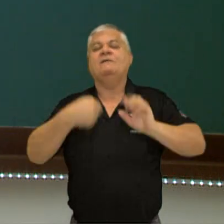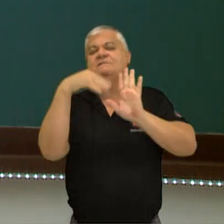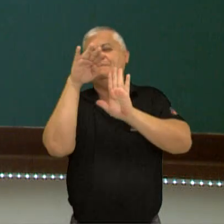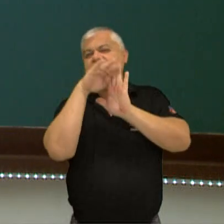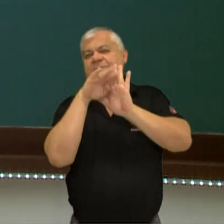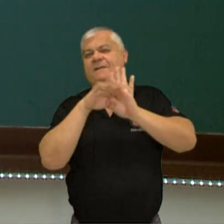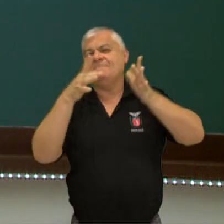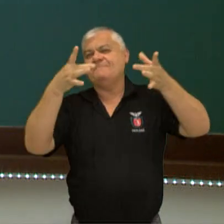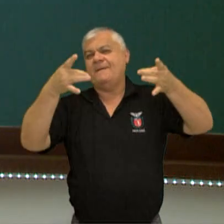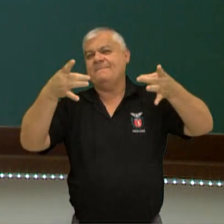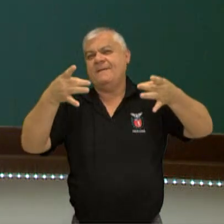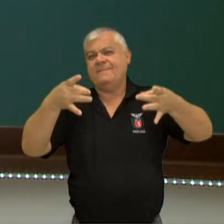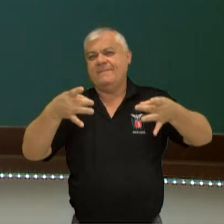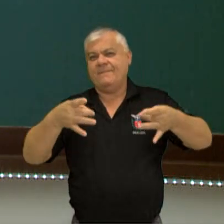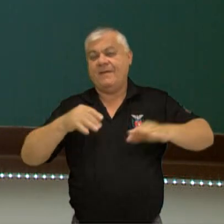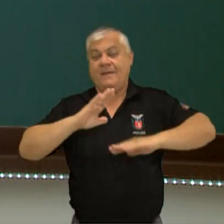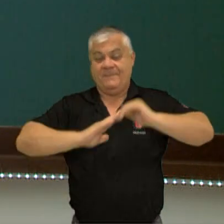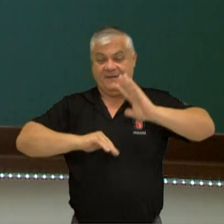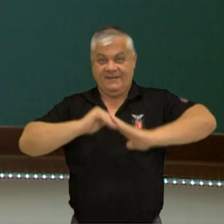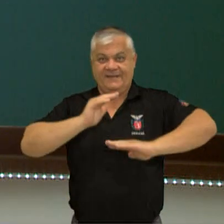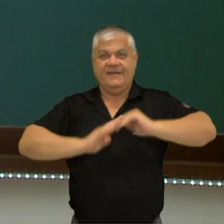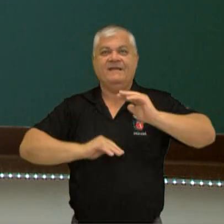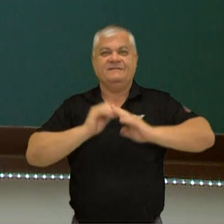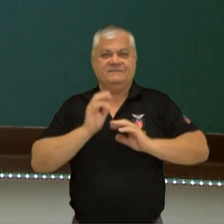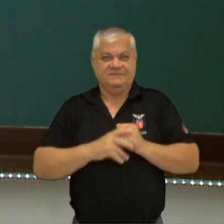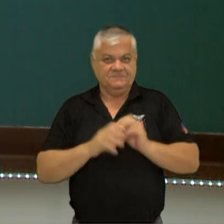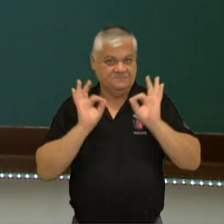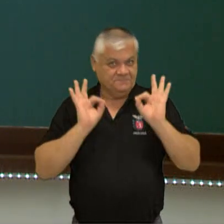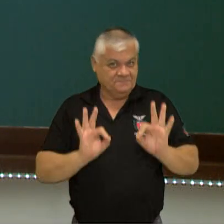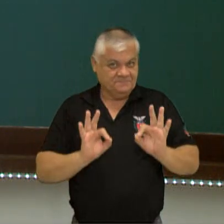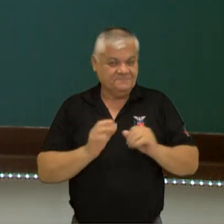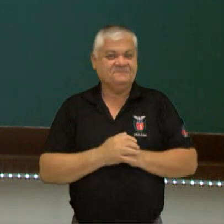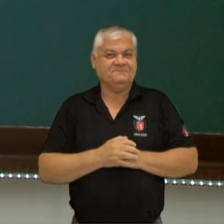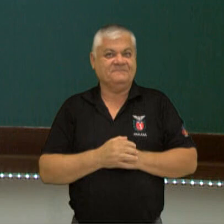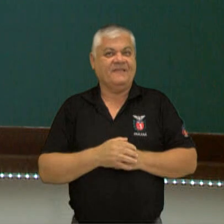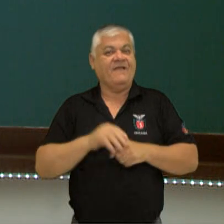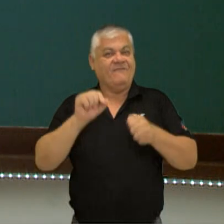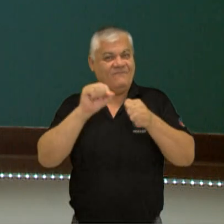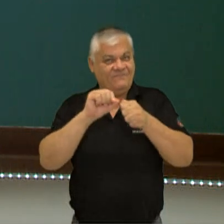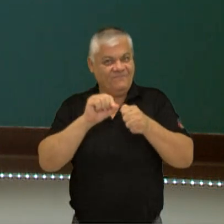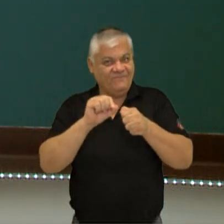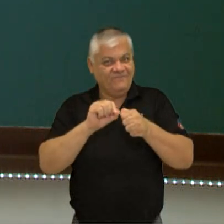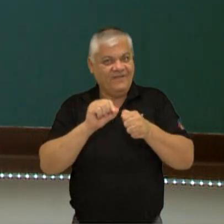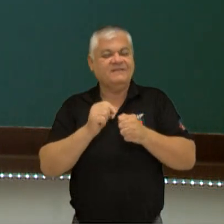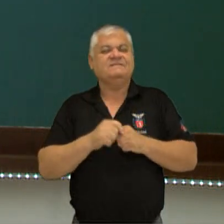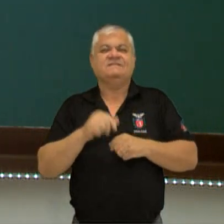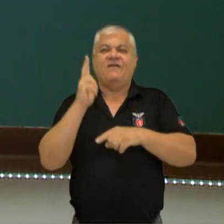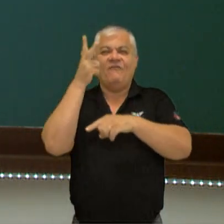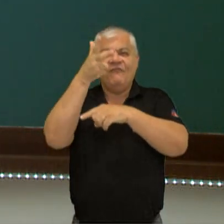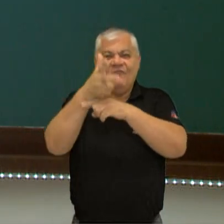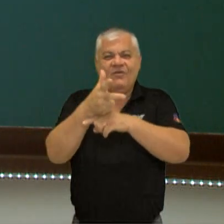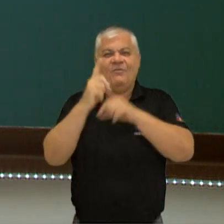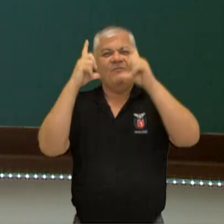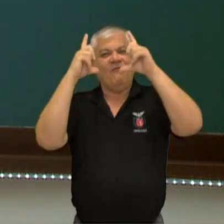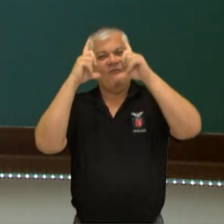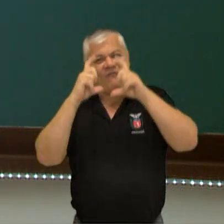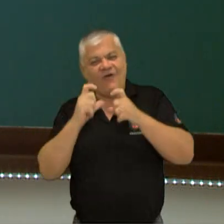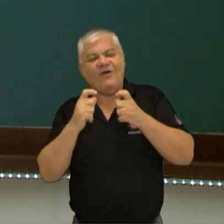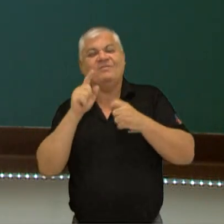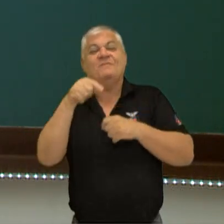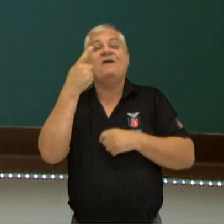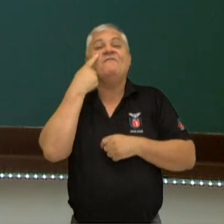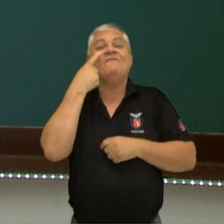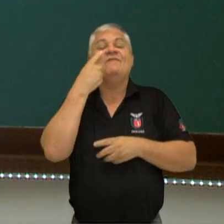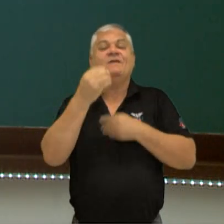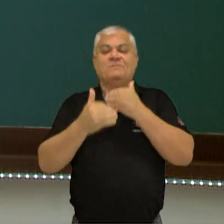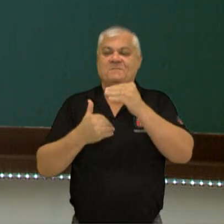a descrição dessa aula prática aí do passo a passo, certo? Então façam atividade, filmem, tirem fotos para vocês verem aí